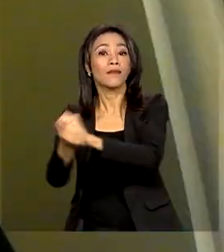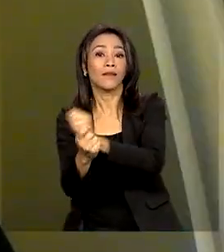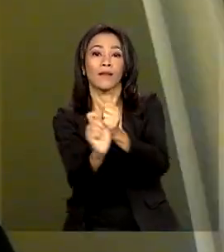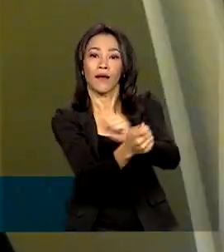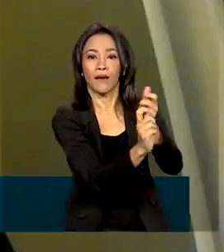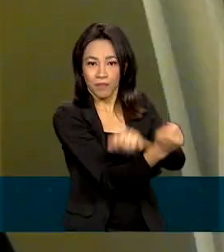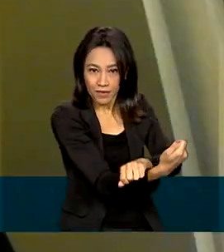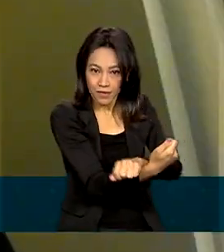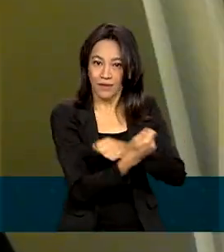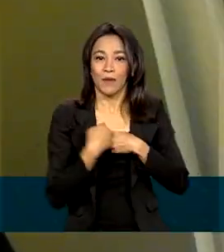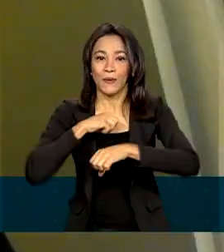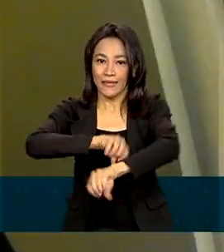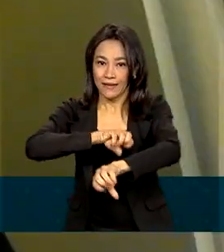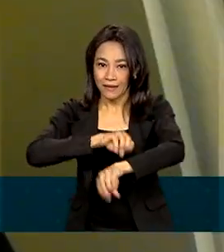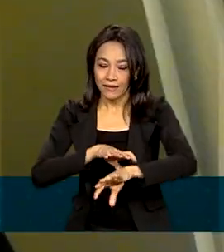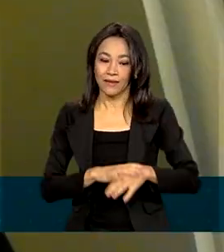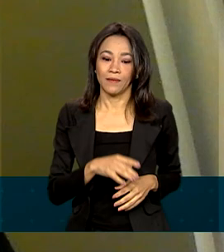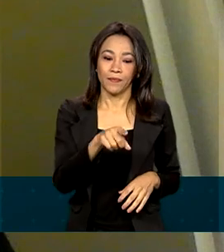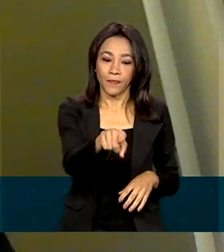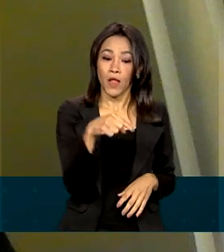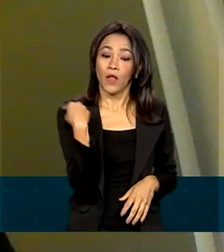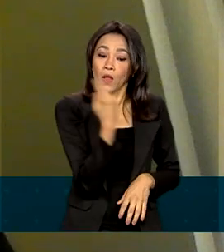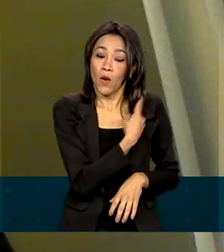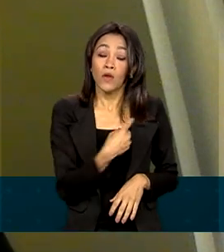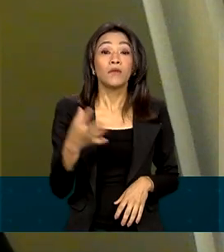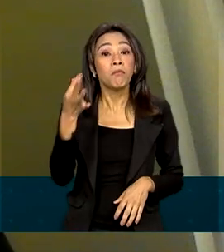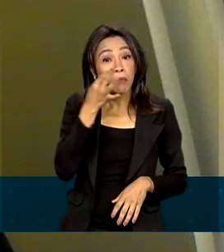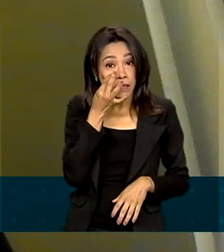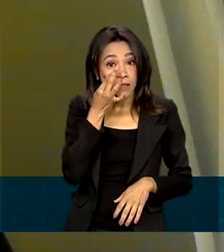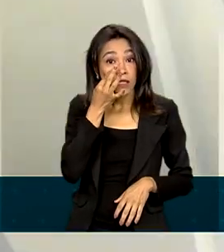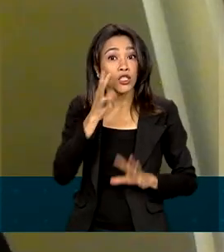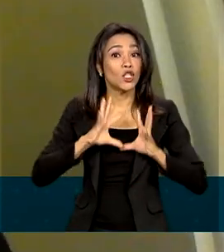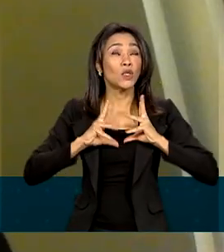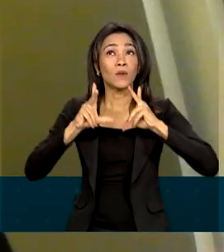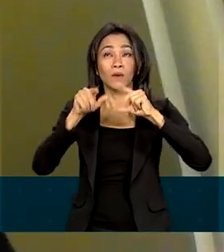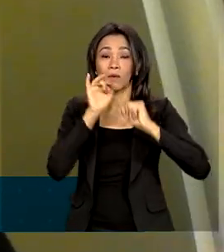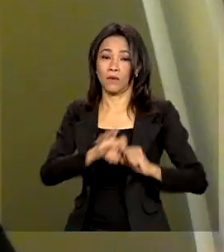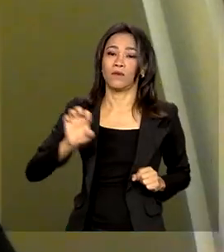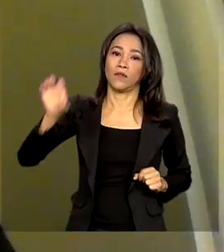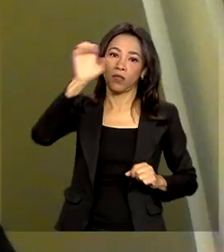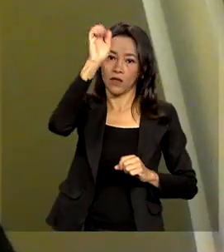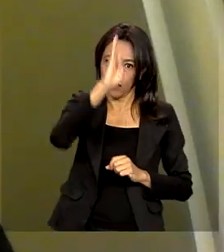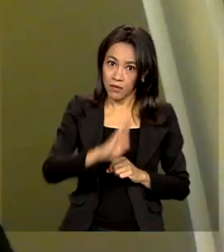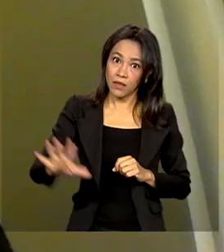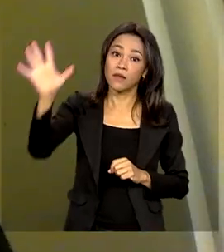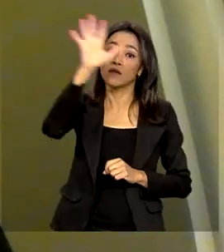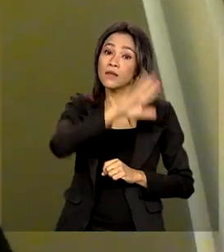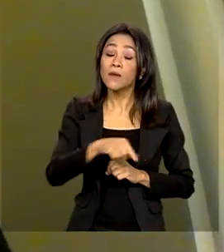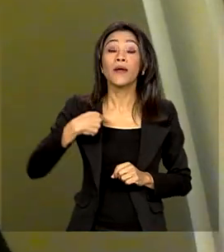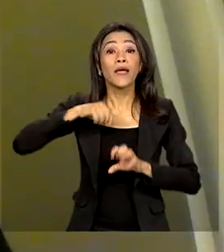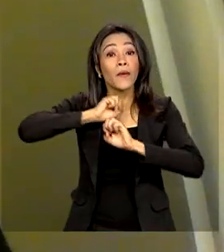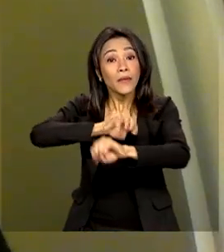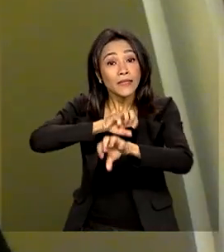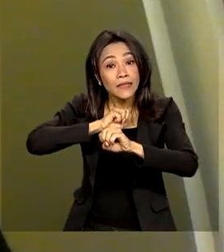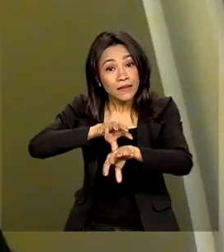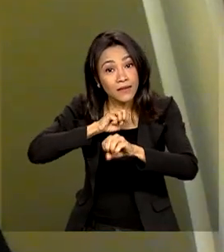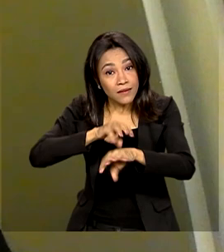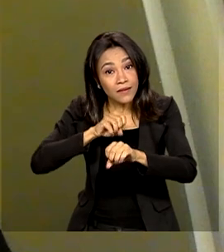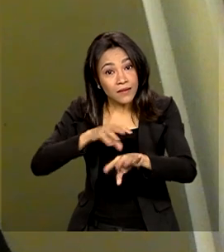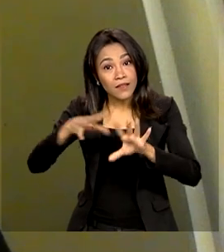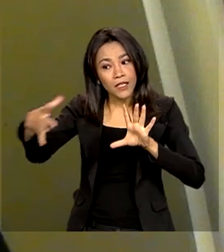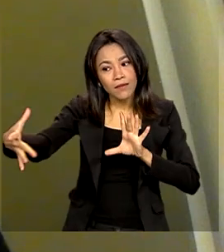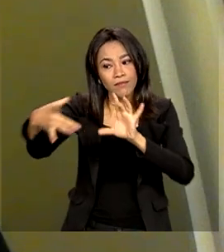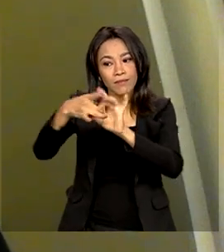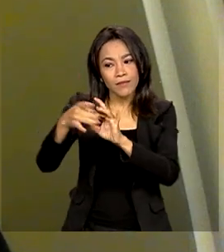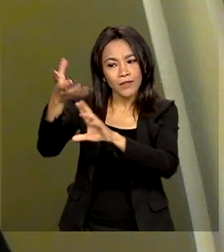em todos os estados da federação com esse programa educacional, que é educação financeira integrada a outras